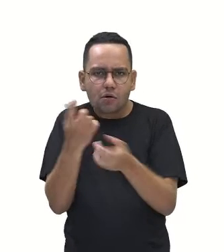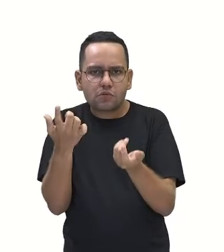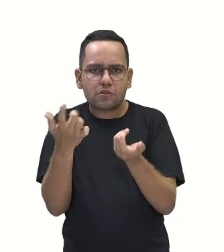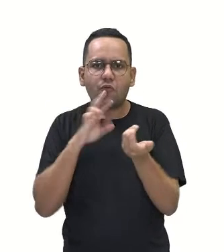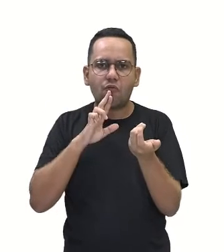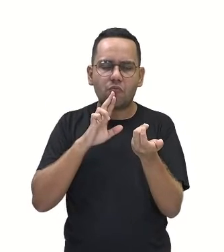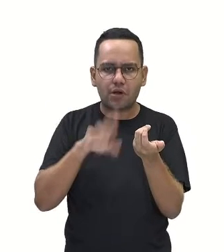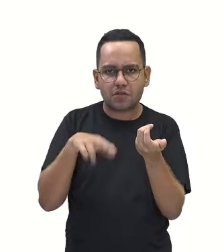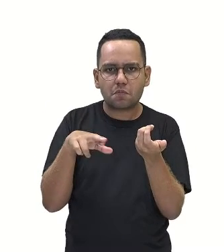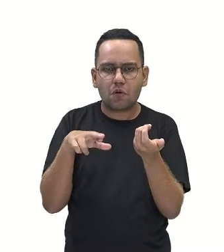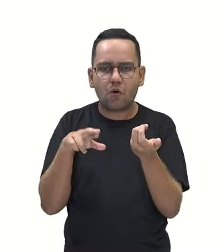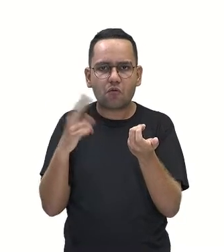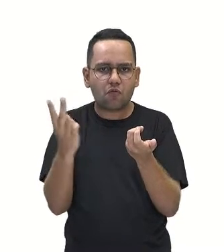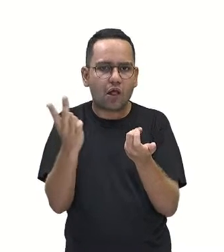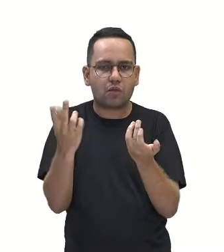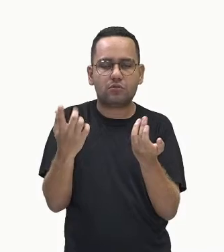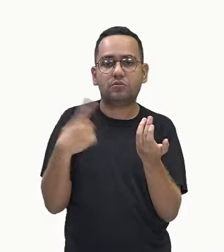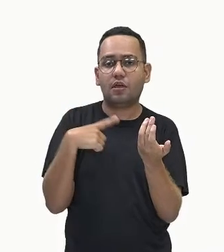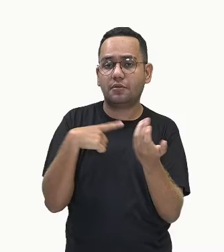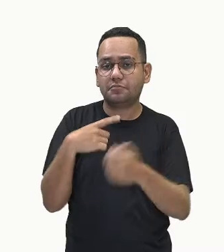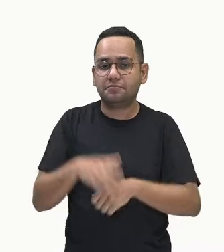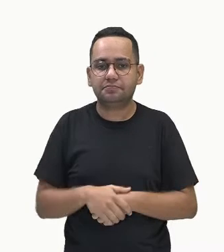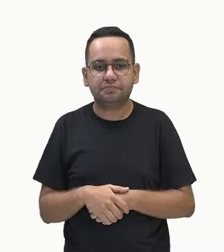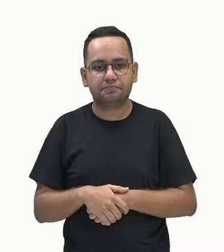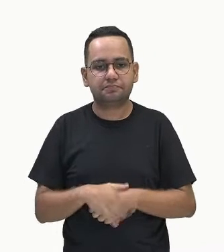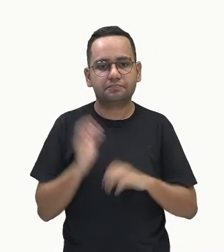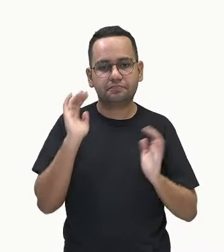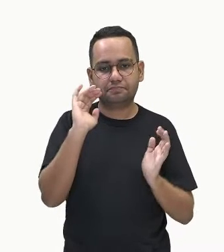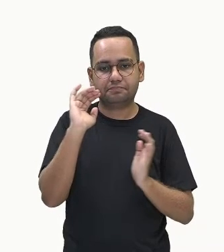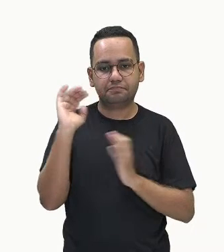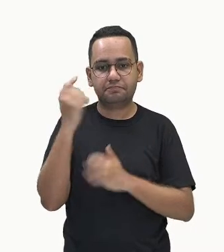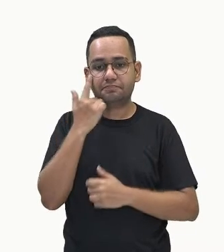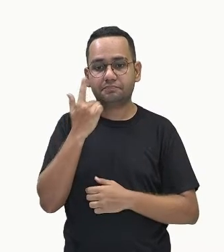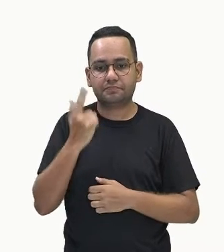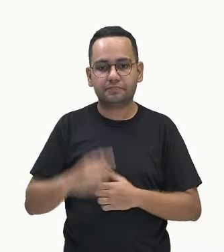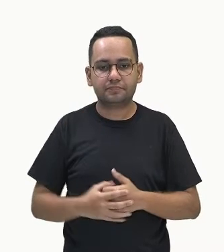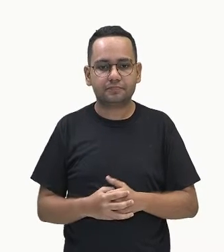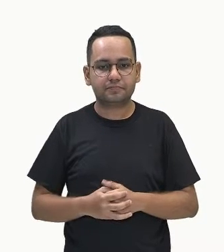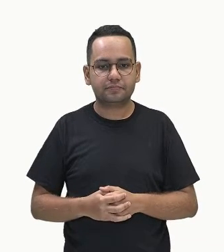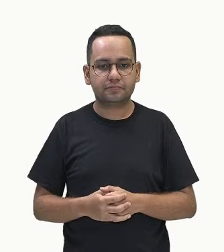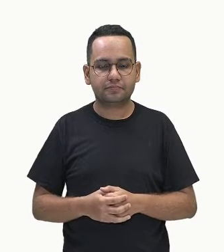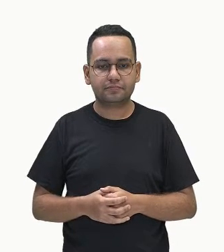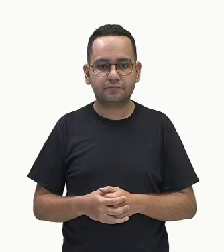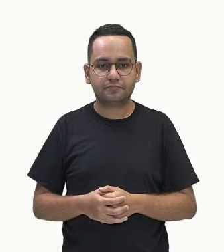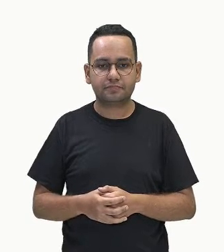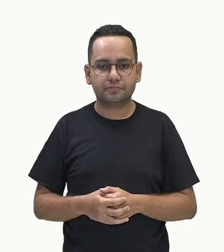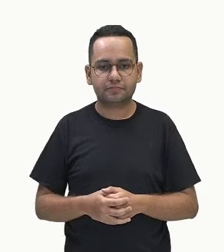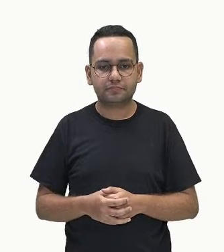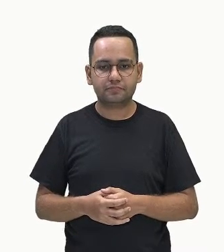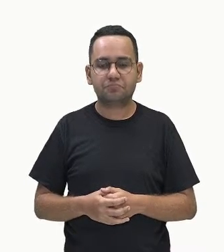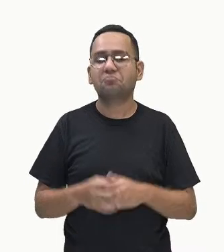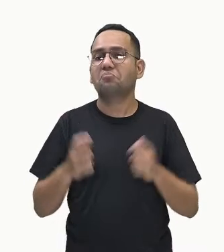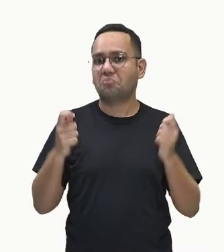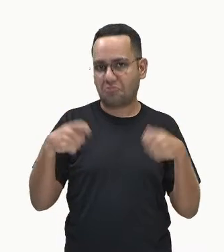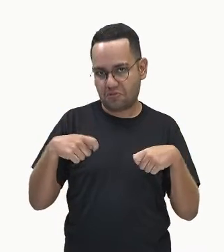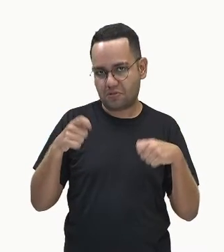regular? Então, é isso que está dizendo aqui na nossa cartela. Olha lá, ó. É